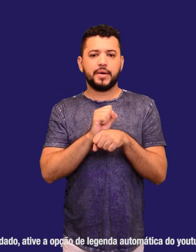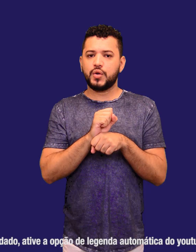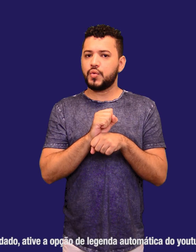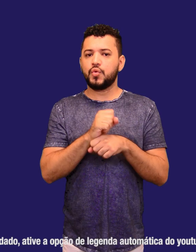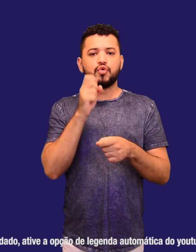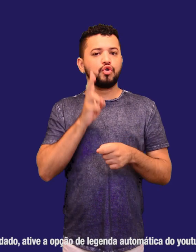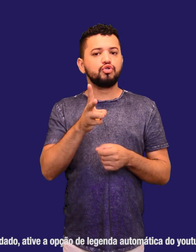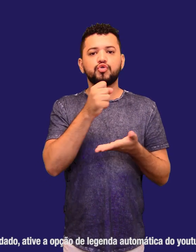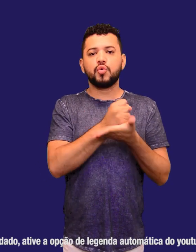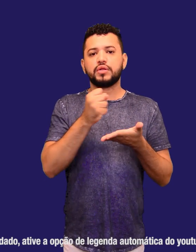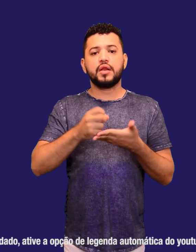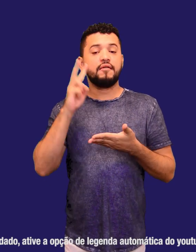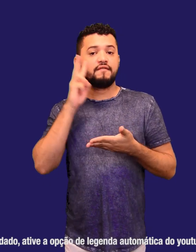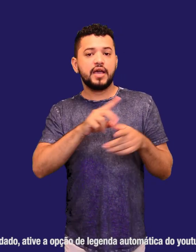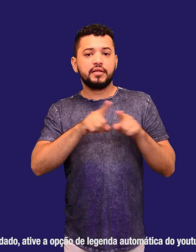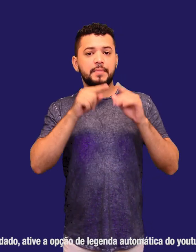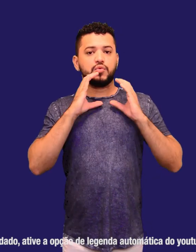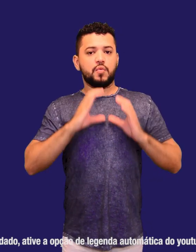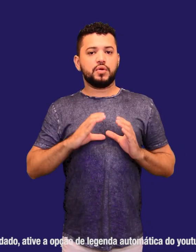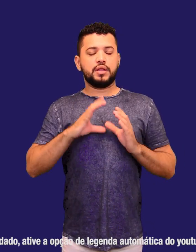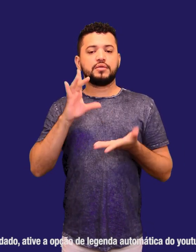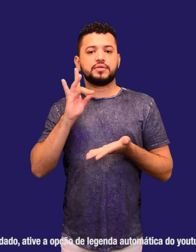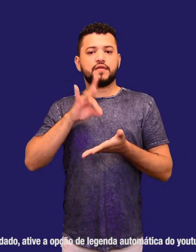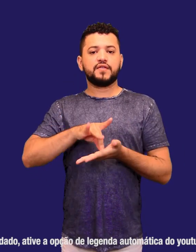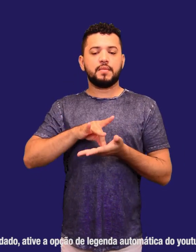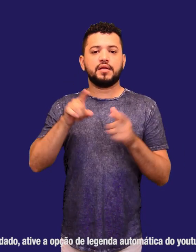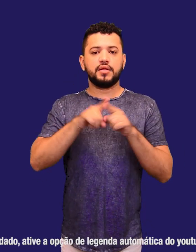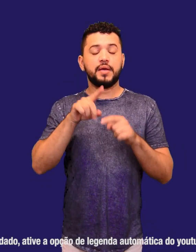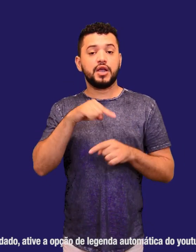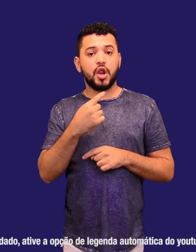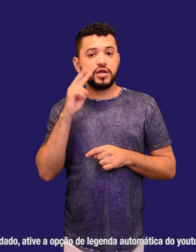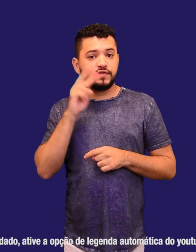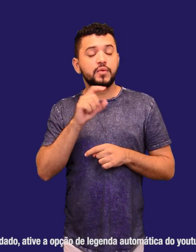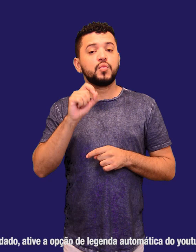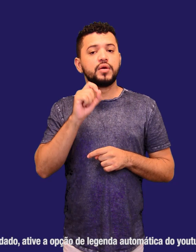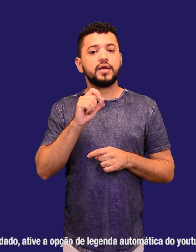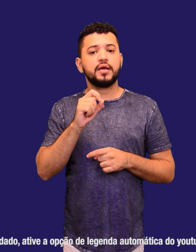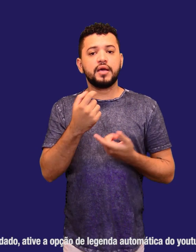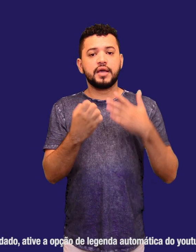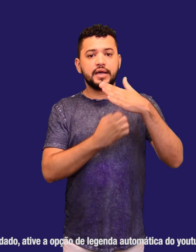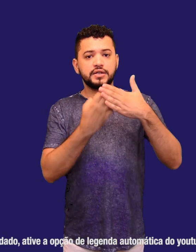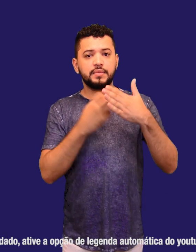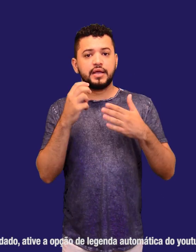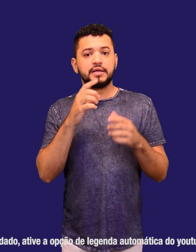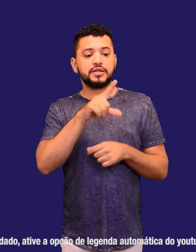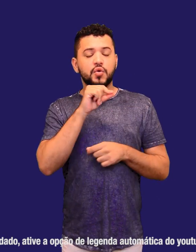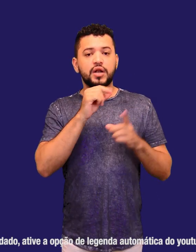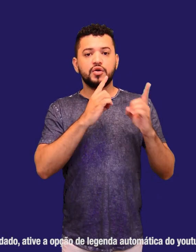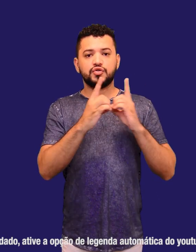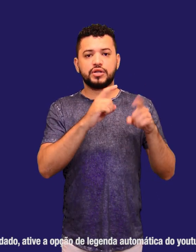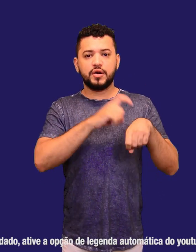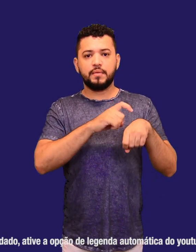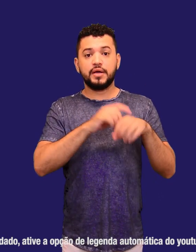com algumas competências ainda mais reafirmadas. O que a gente tem observado é que as empresas têm optado pelo processo digital e, no momento da